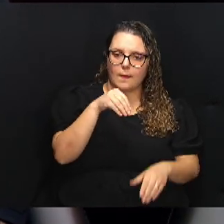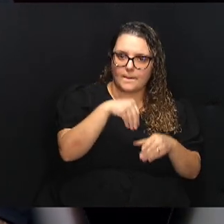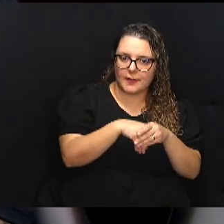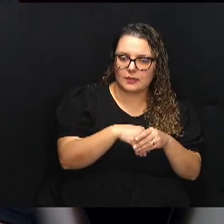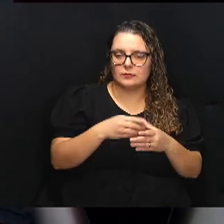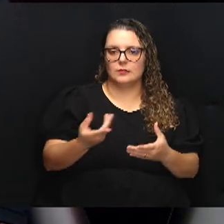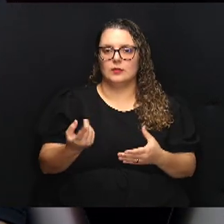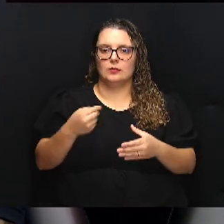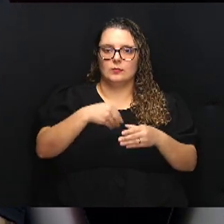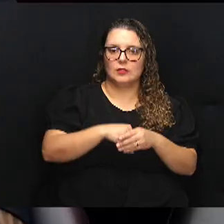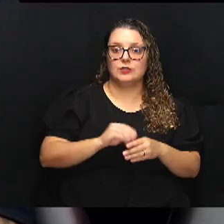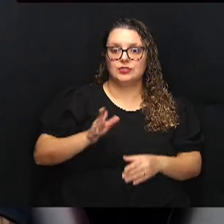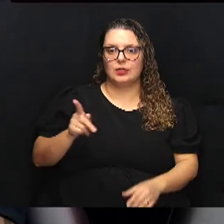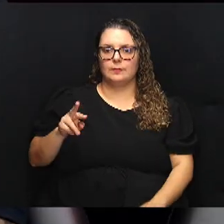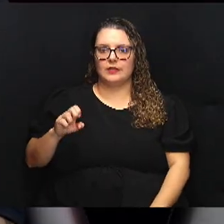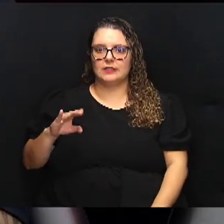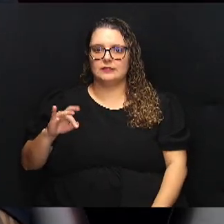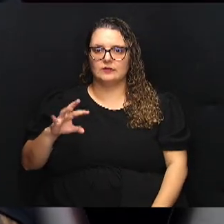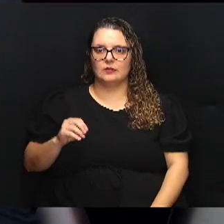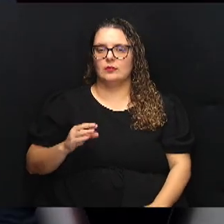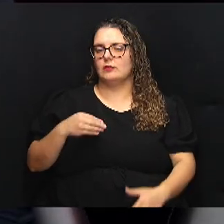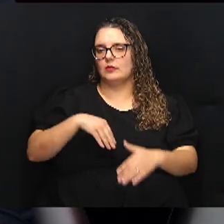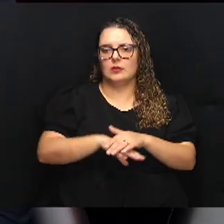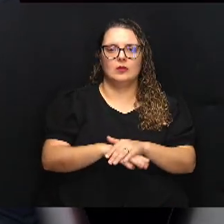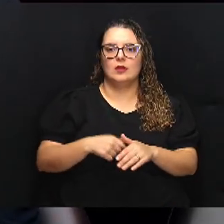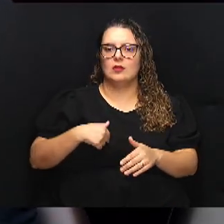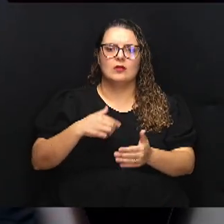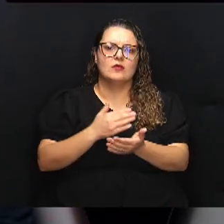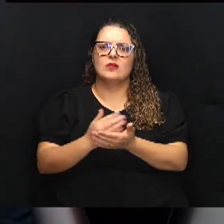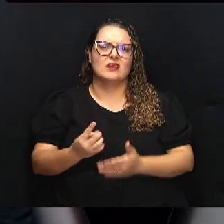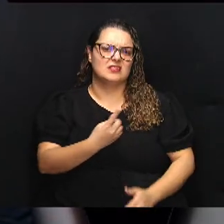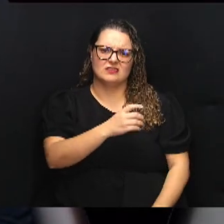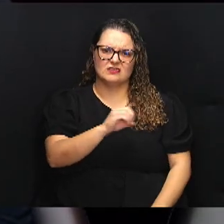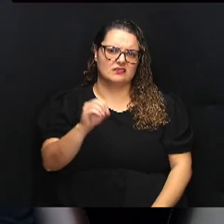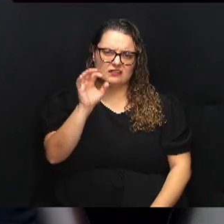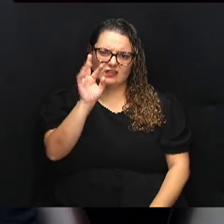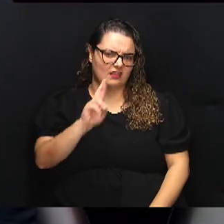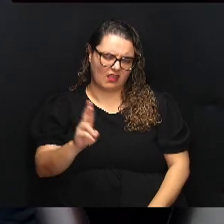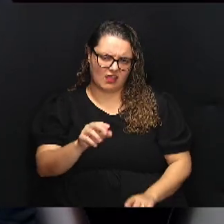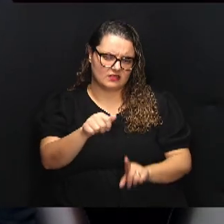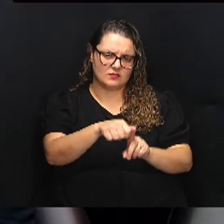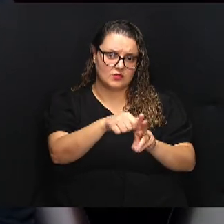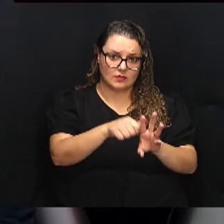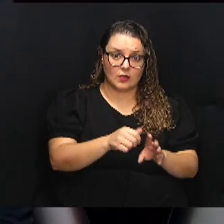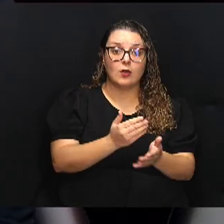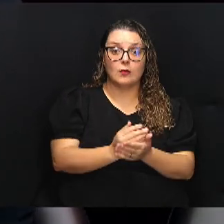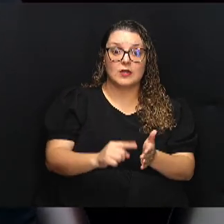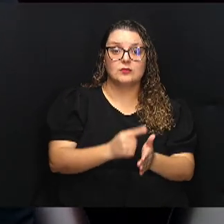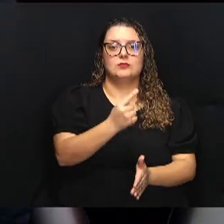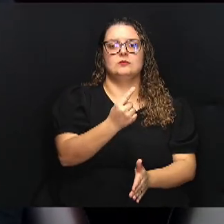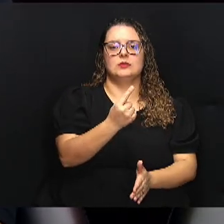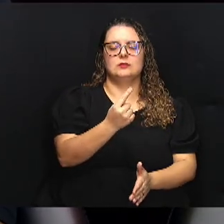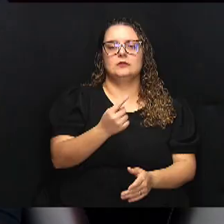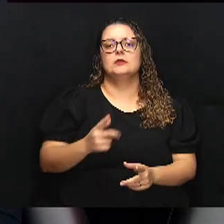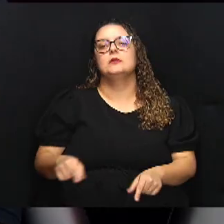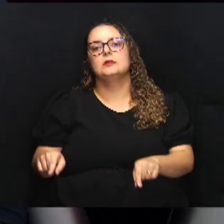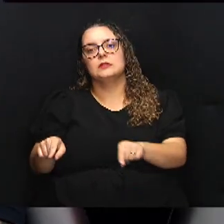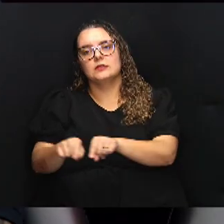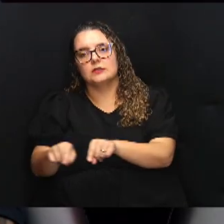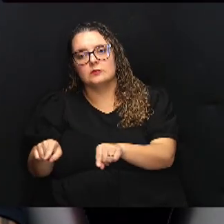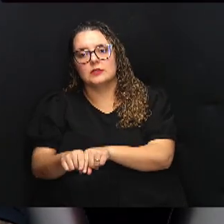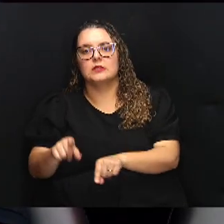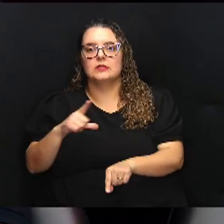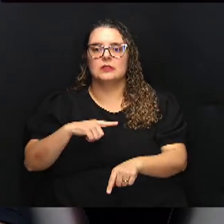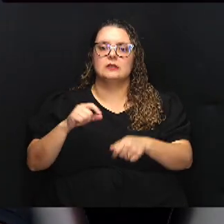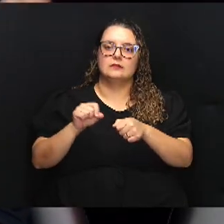já precificou, aquilo que eu já guardei. Ó, vou começar a colocar R$ 100 por mês. Começa no dia 1. Ao mesmo tempo que você tem que